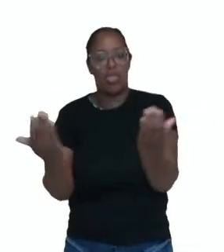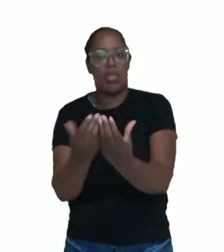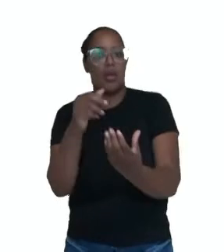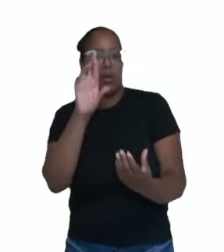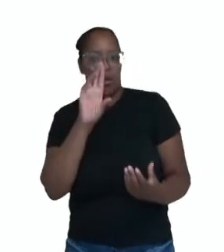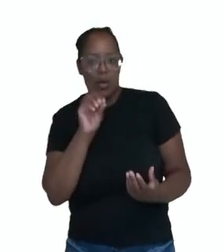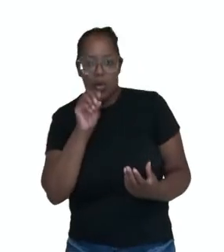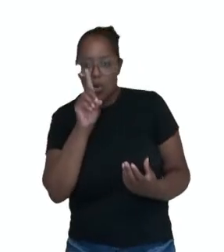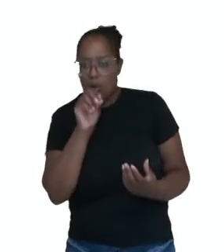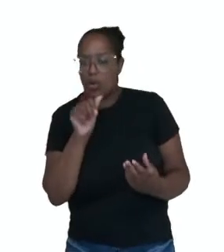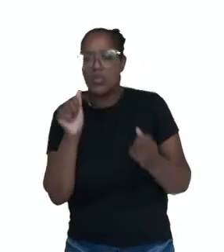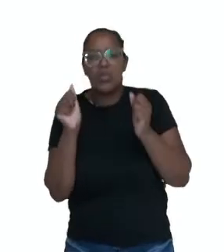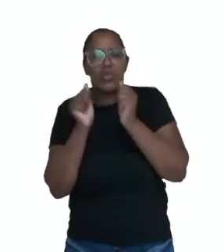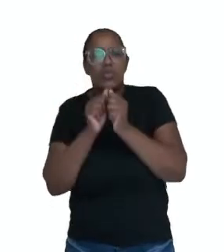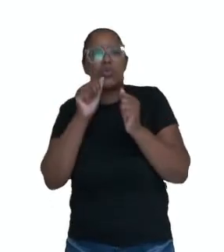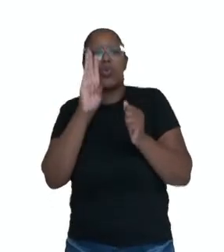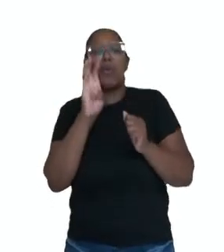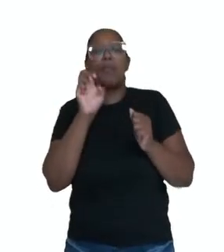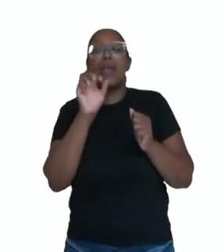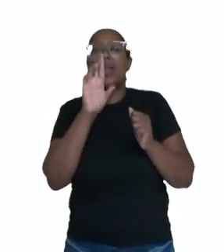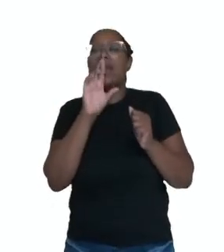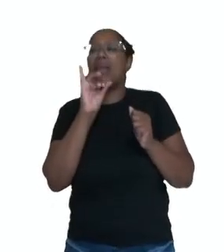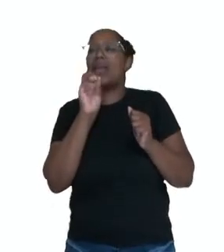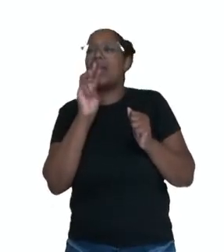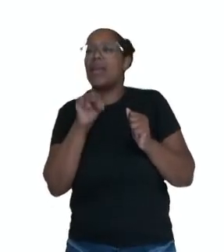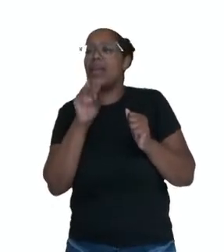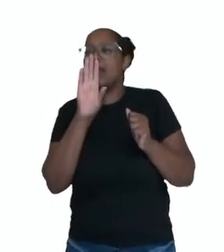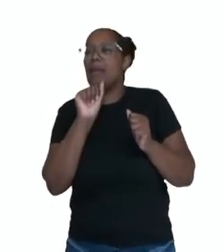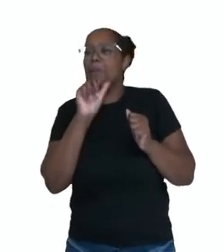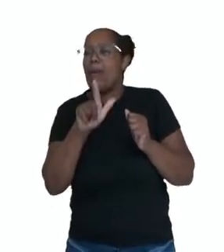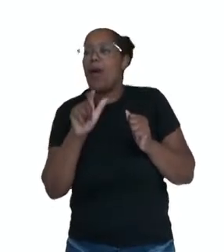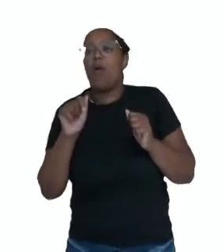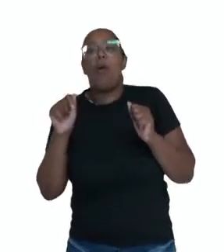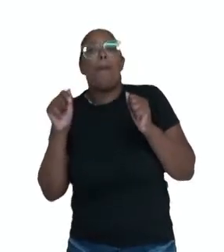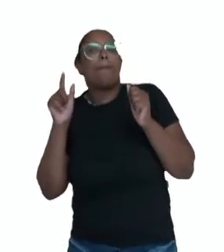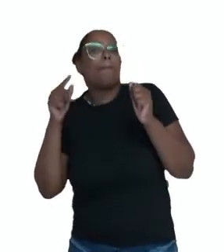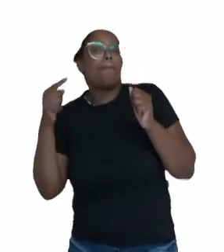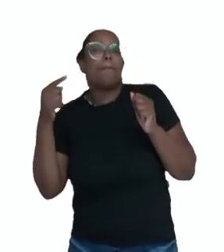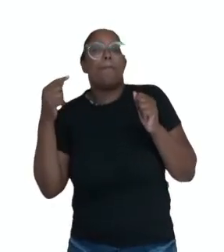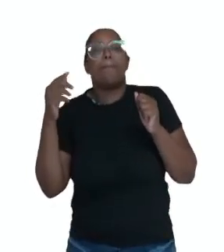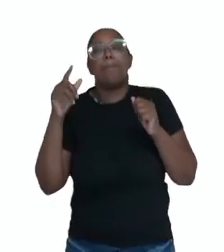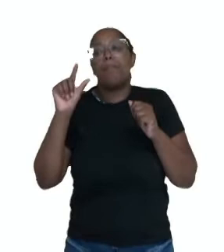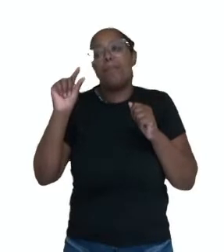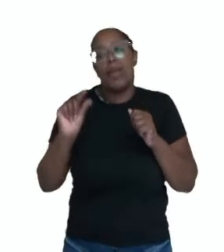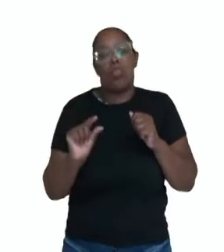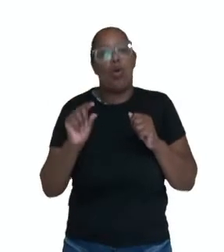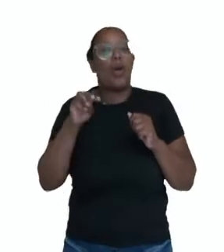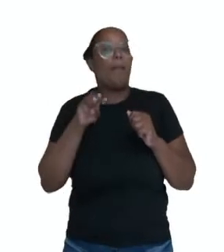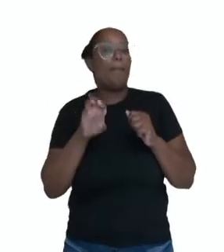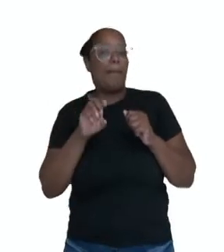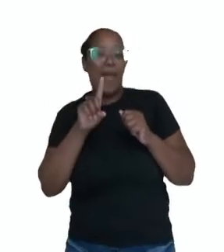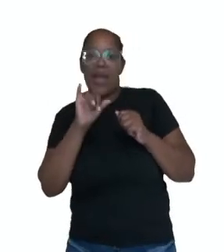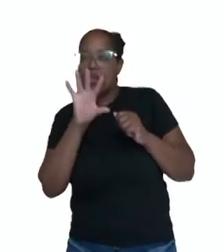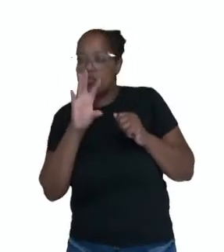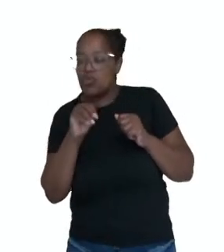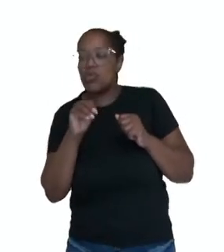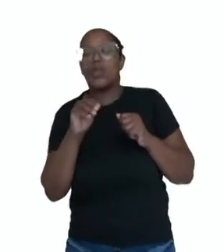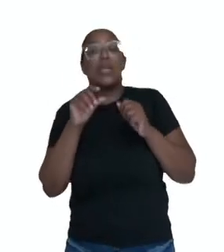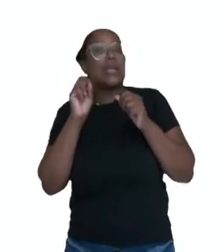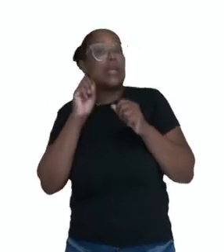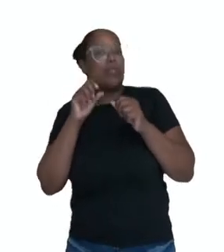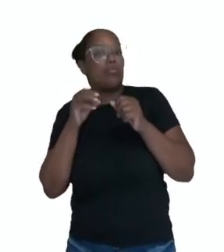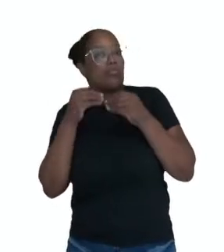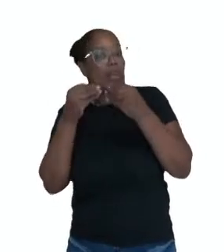pelo berimbau médio, de som menos grave e que reforça o gunga,